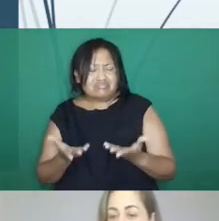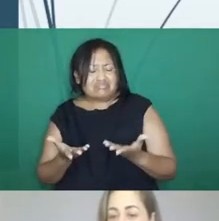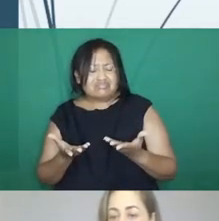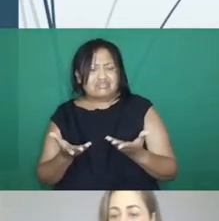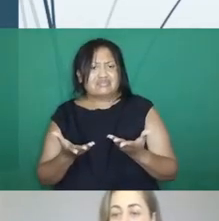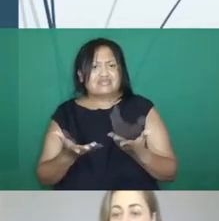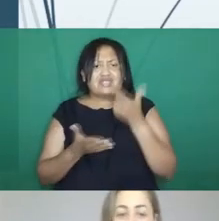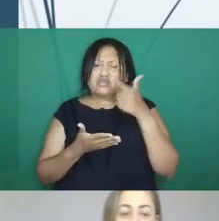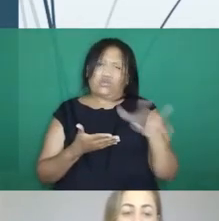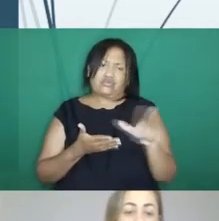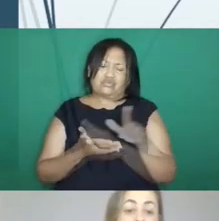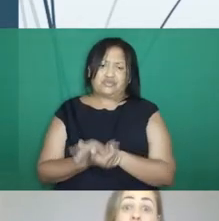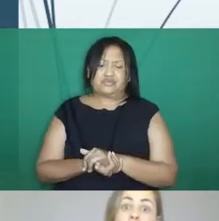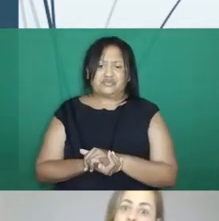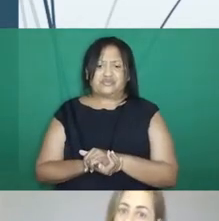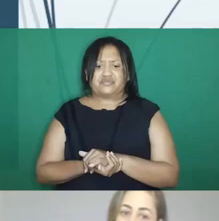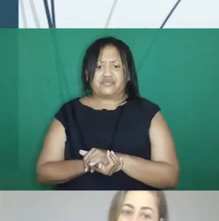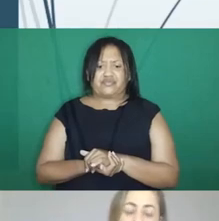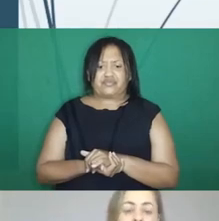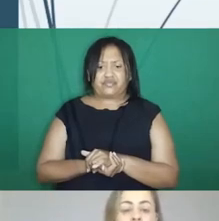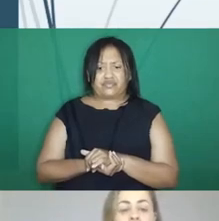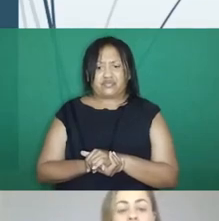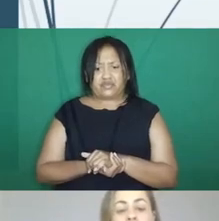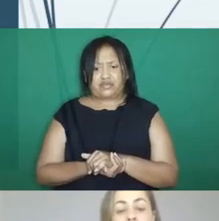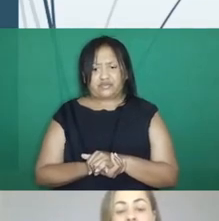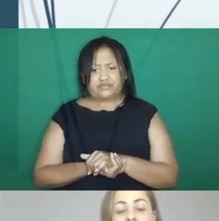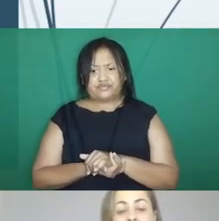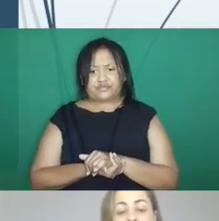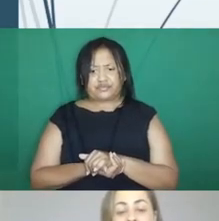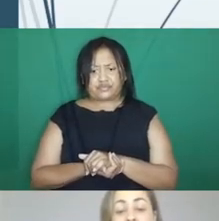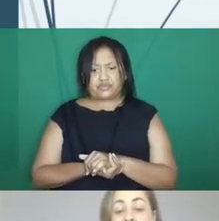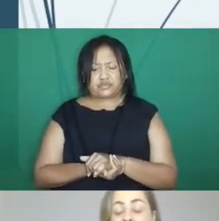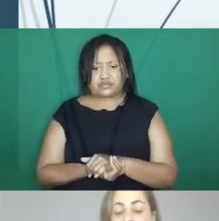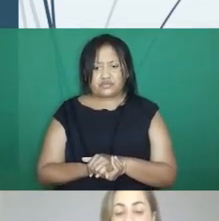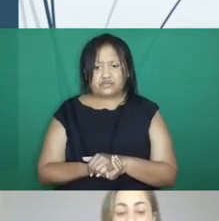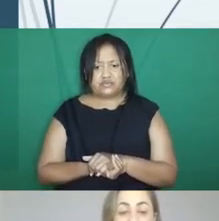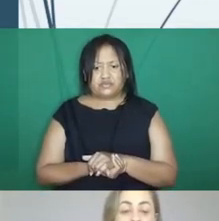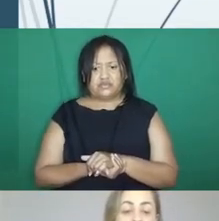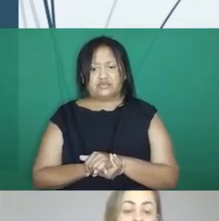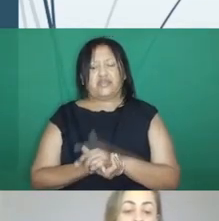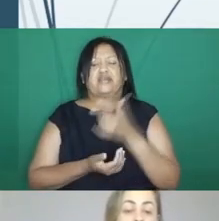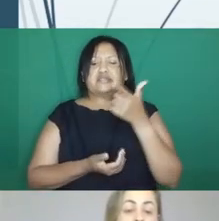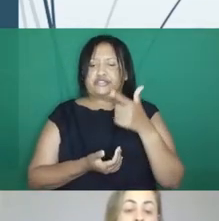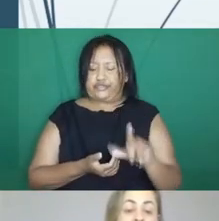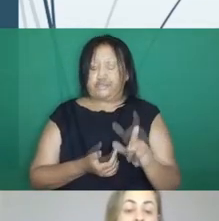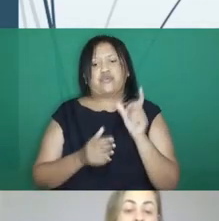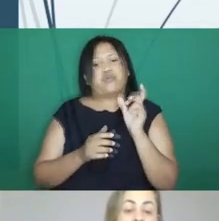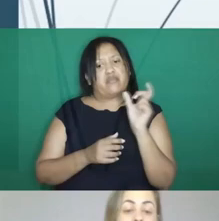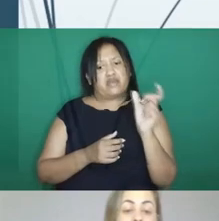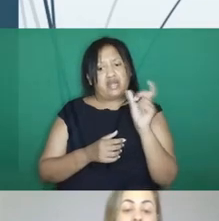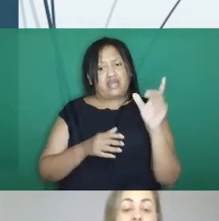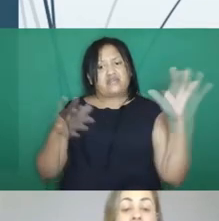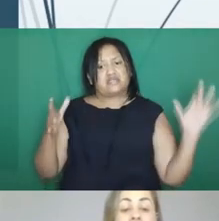tanto tão em outros então de características novamente palavras